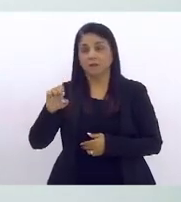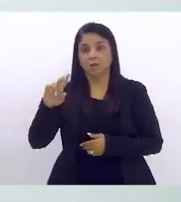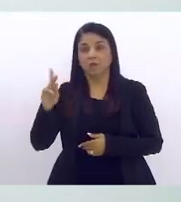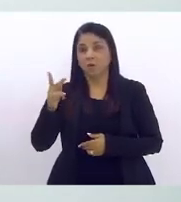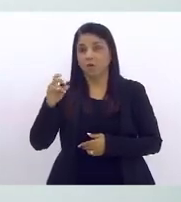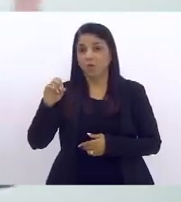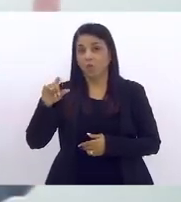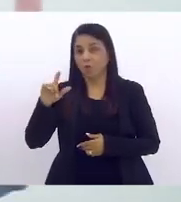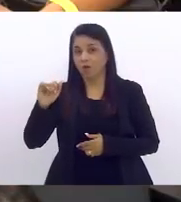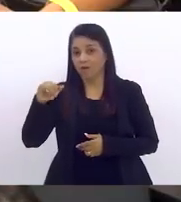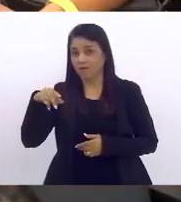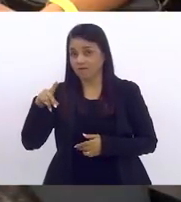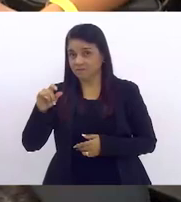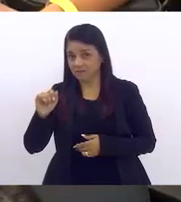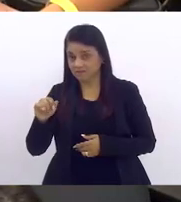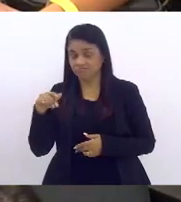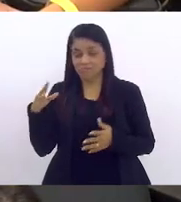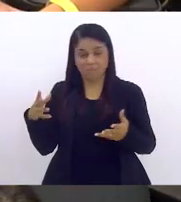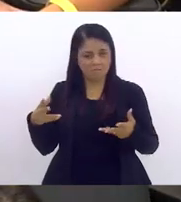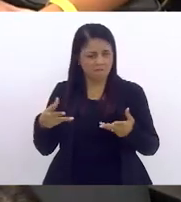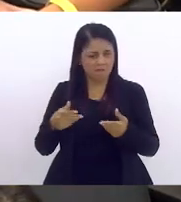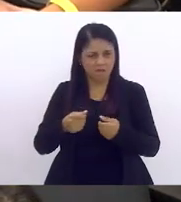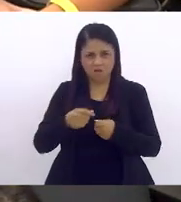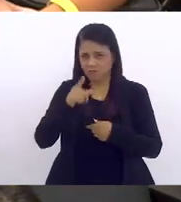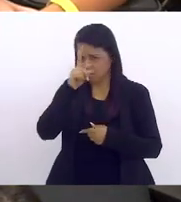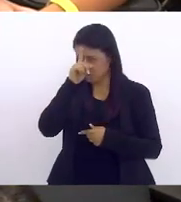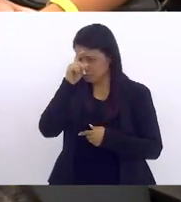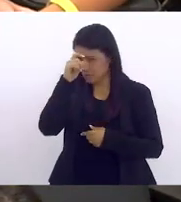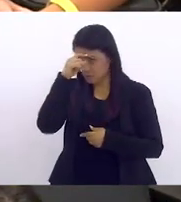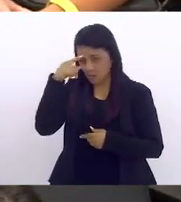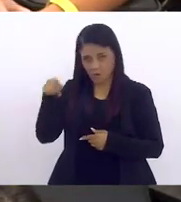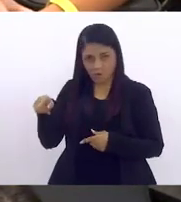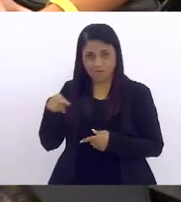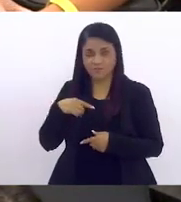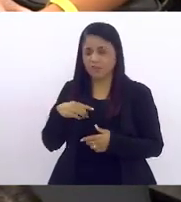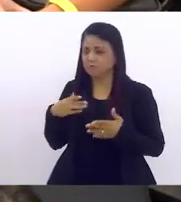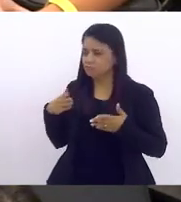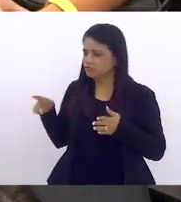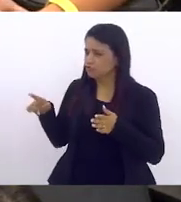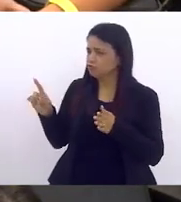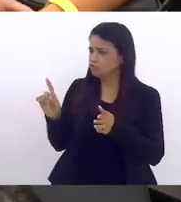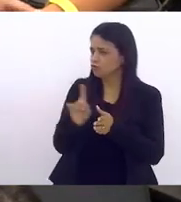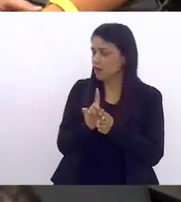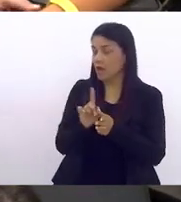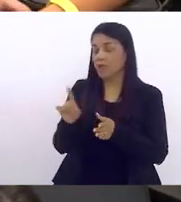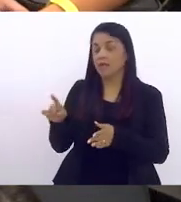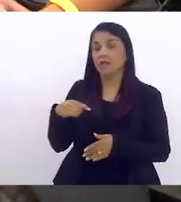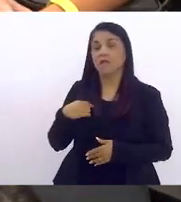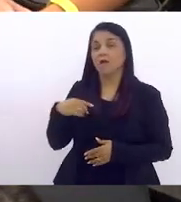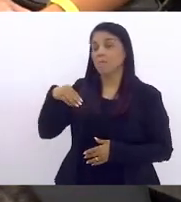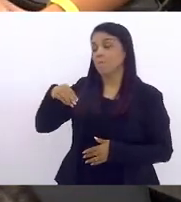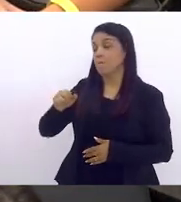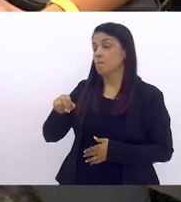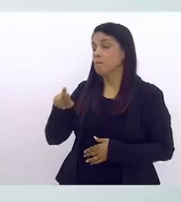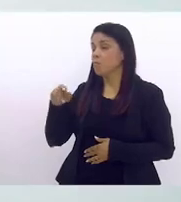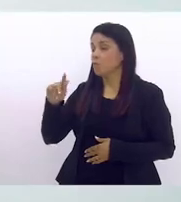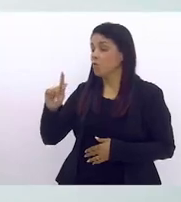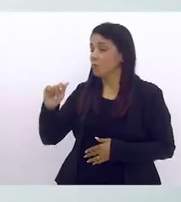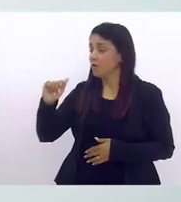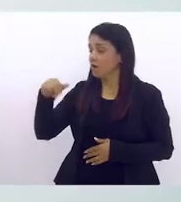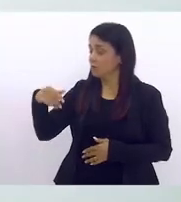ela já é maravilhosa. E quando lá cheguei, a Morgana fala assim: Braga, nós